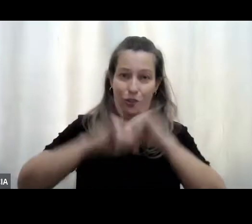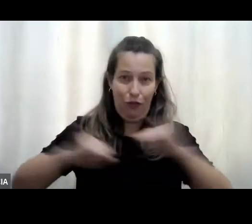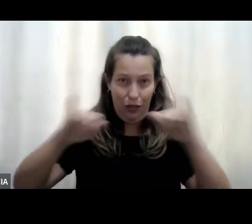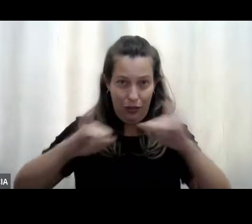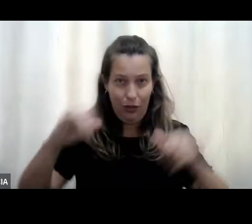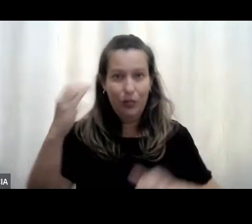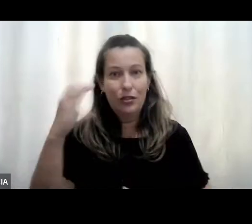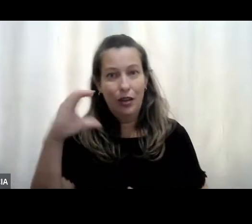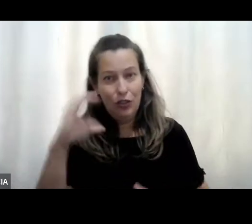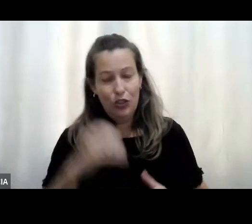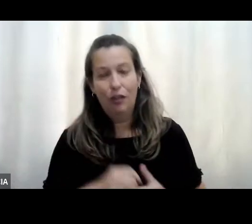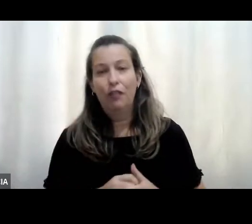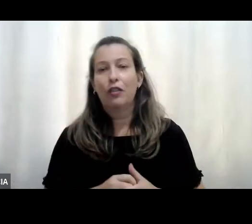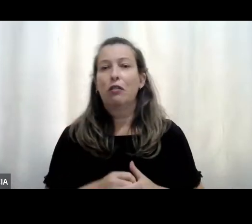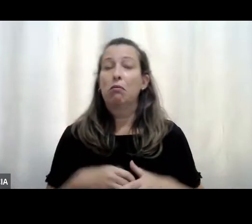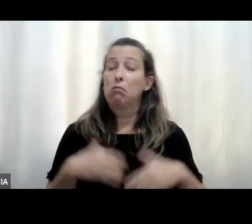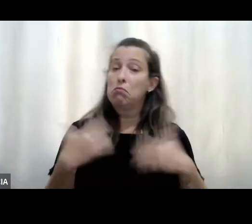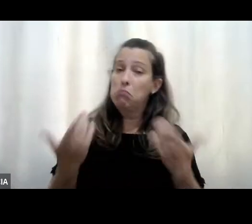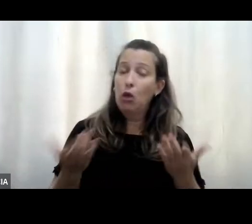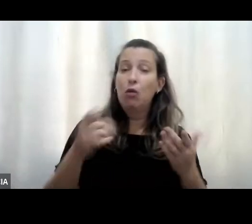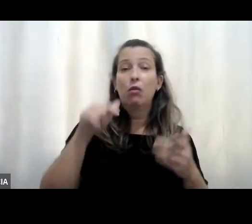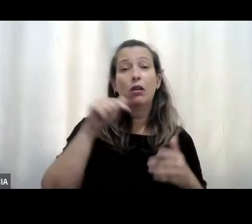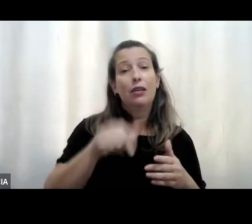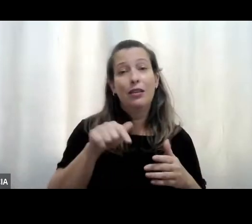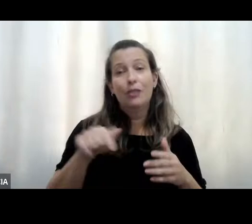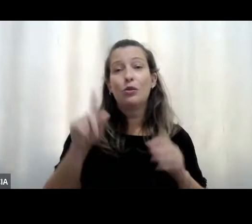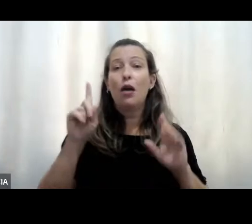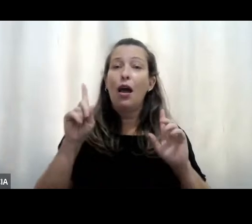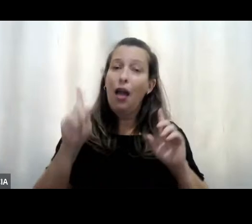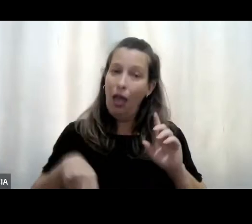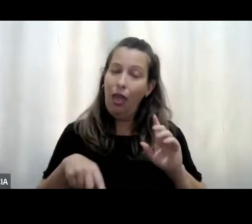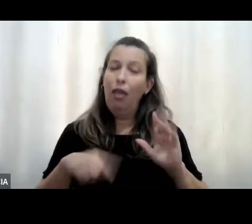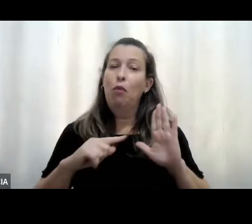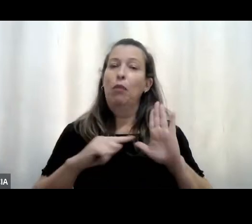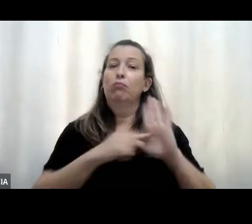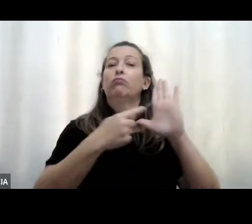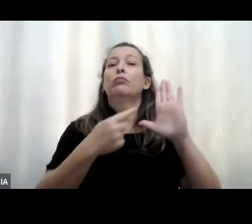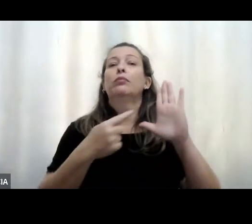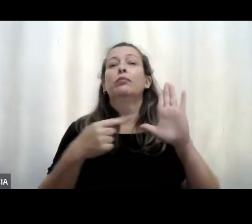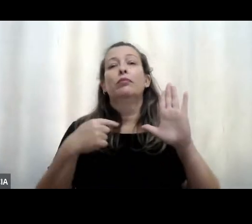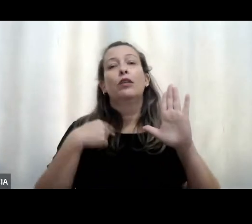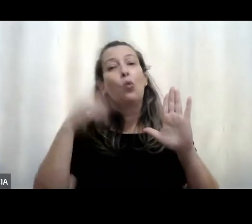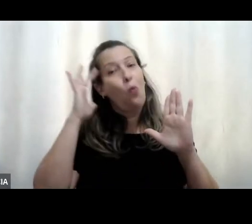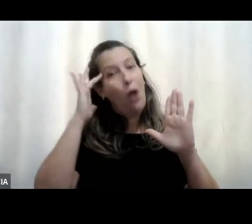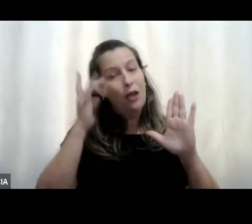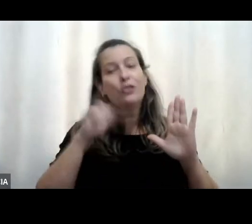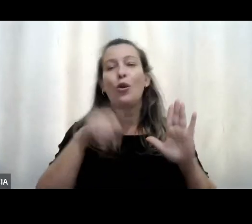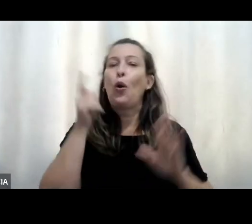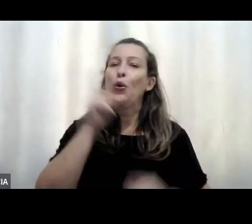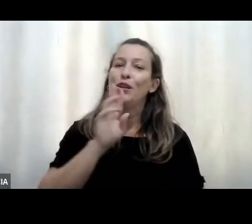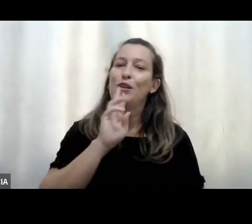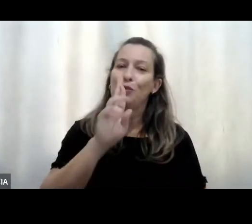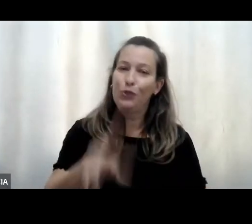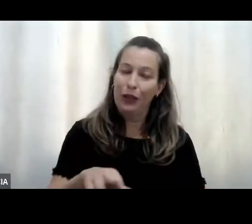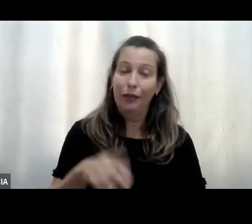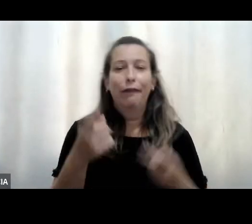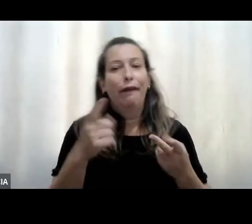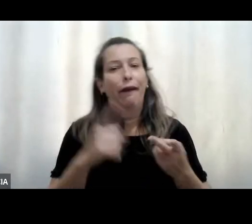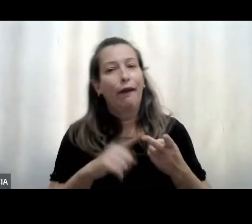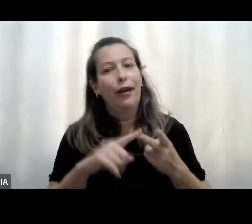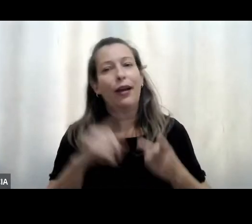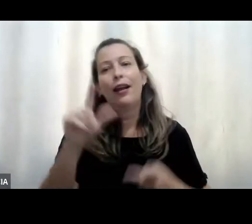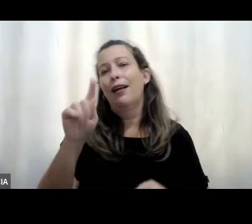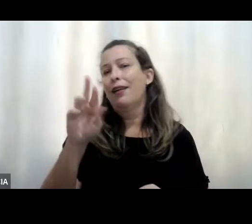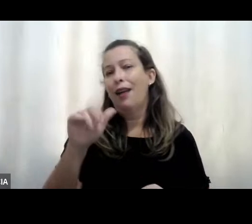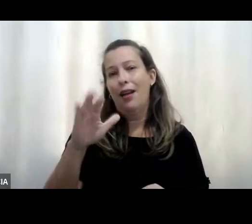é uma questão, acho que eu respondi o Gadelha. E, Graça, rádio comunitária sempre teve no